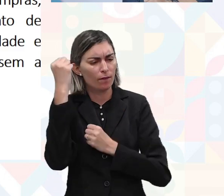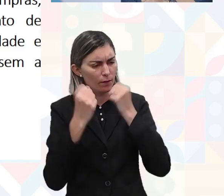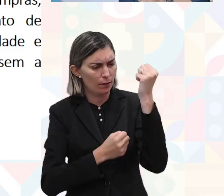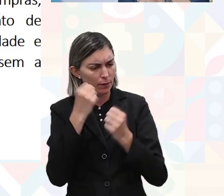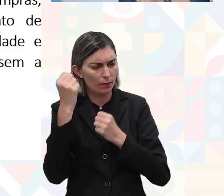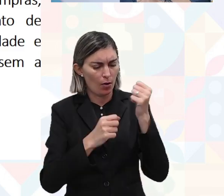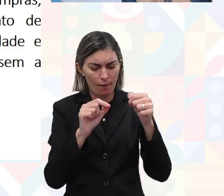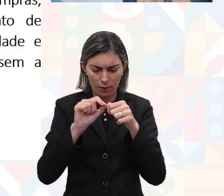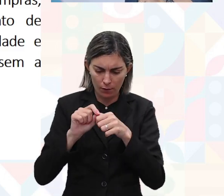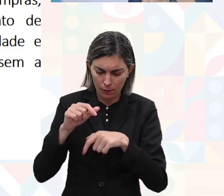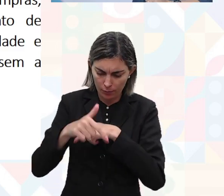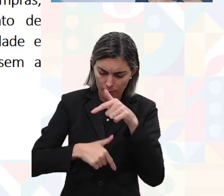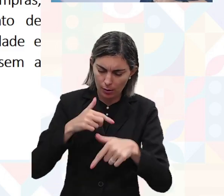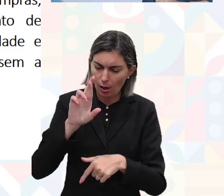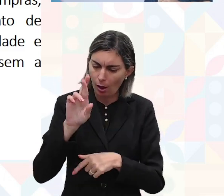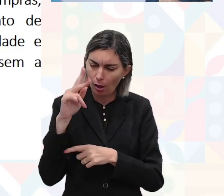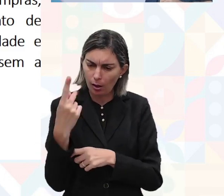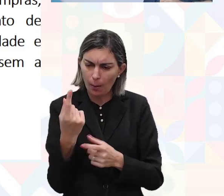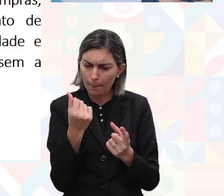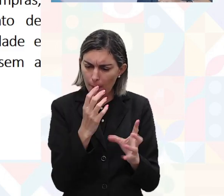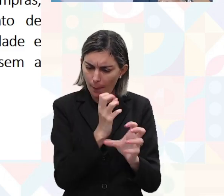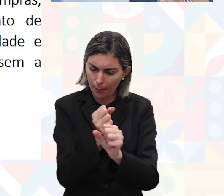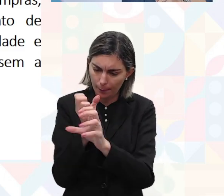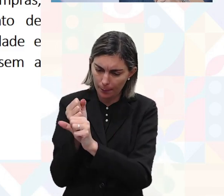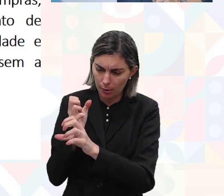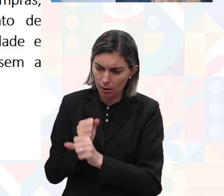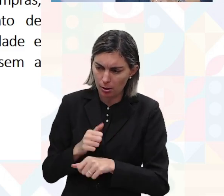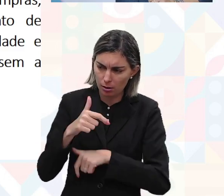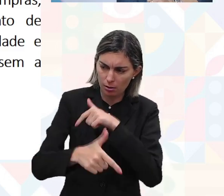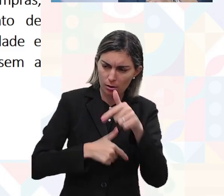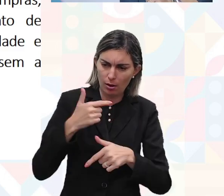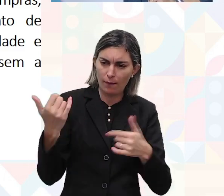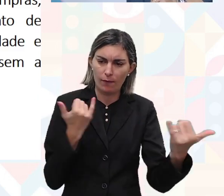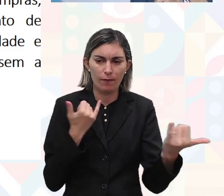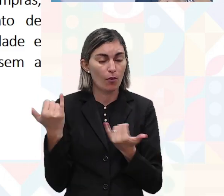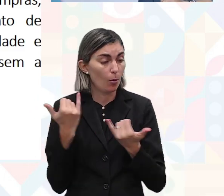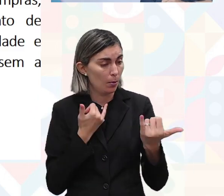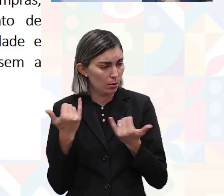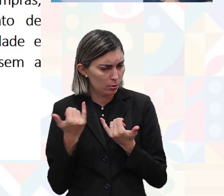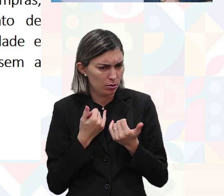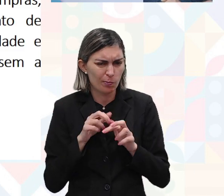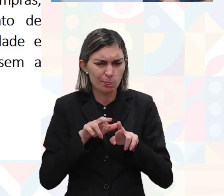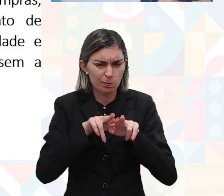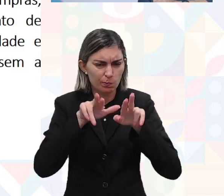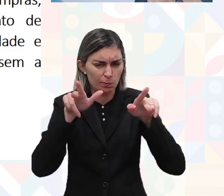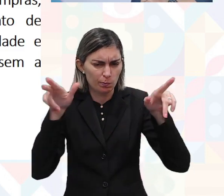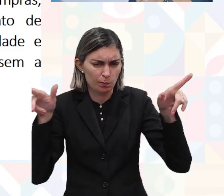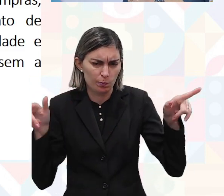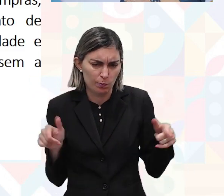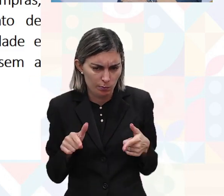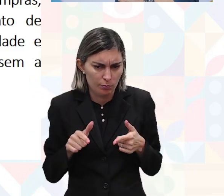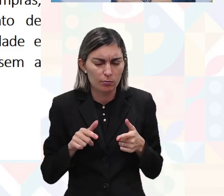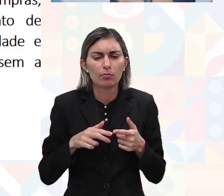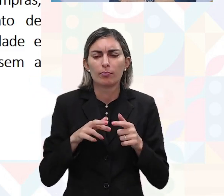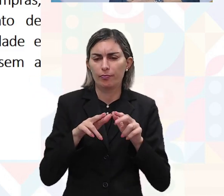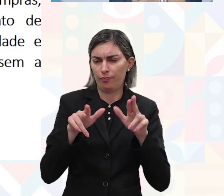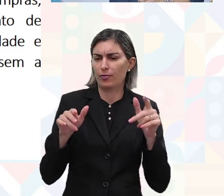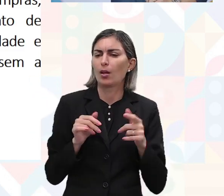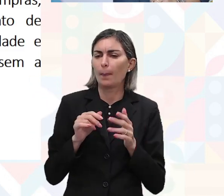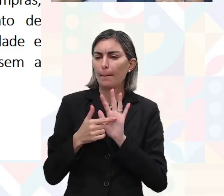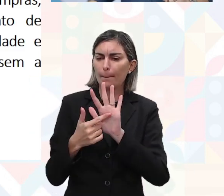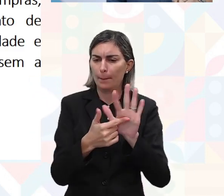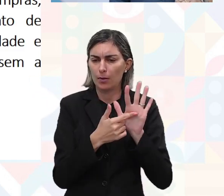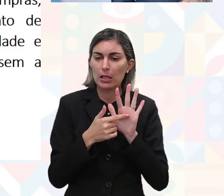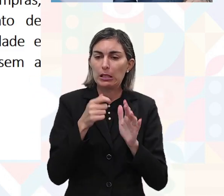fabricação, qualidade, recursos humanos, finanças, contabilidade, serviço de informação, de forma que a integração entre os módulos é